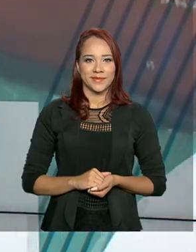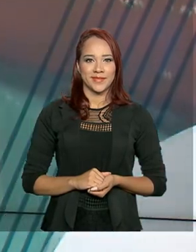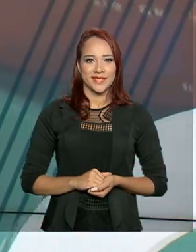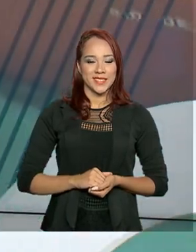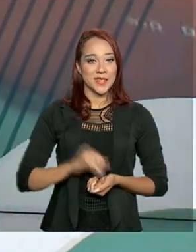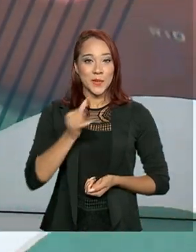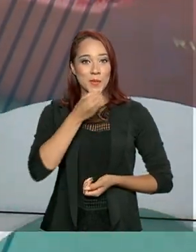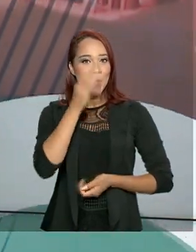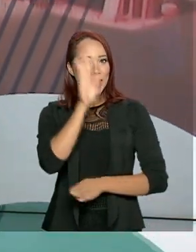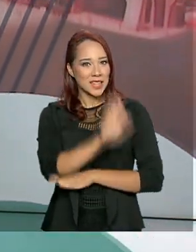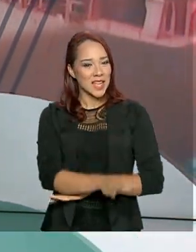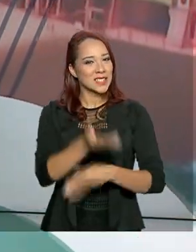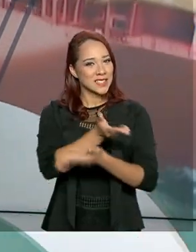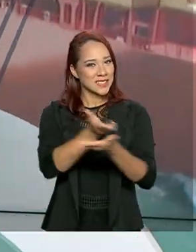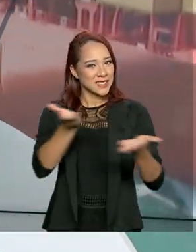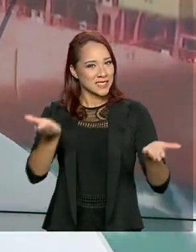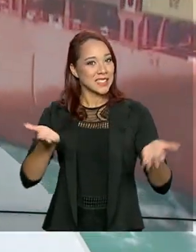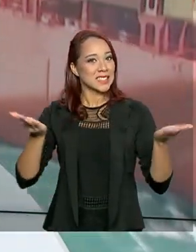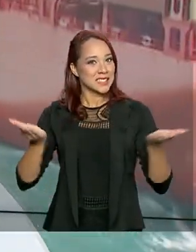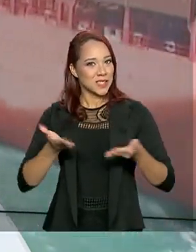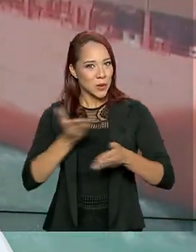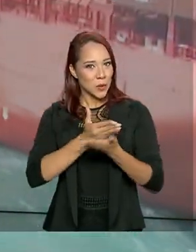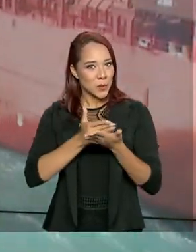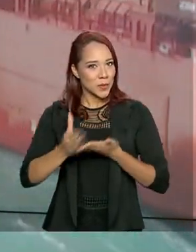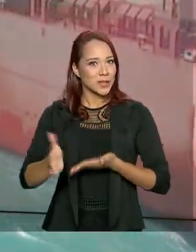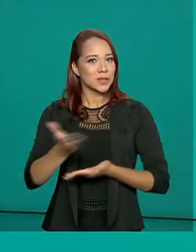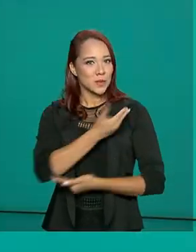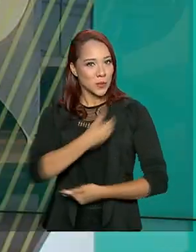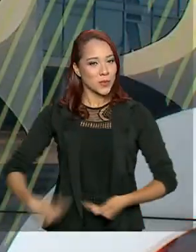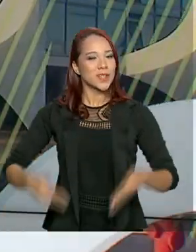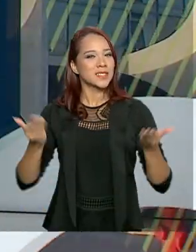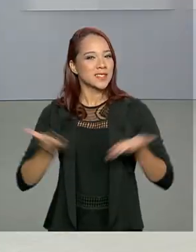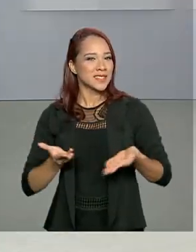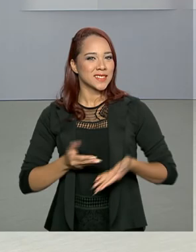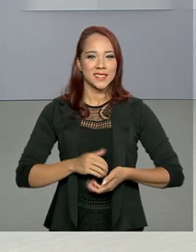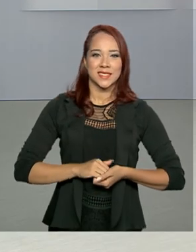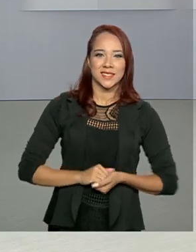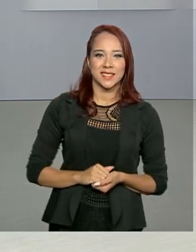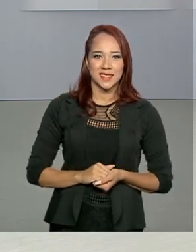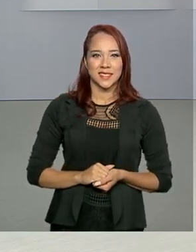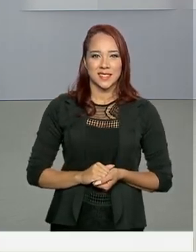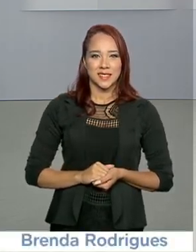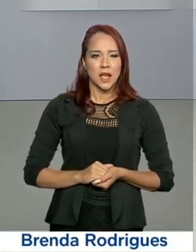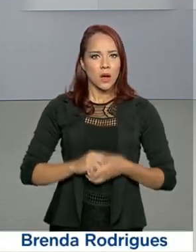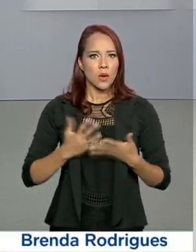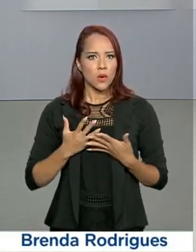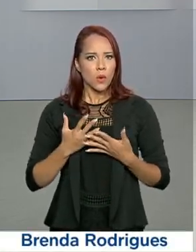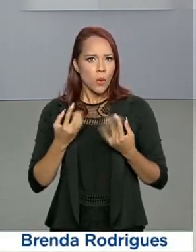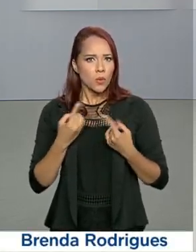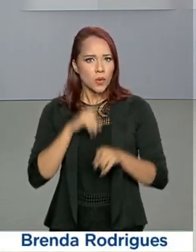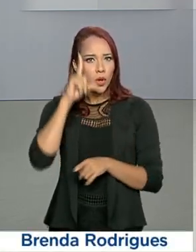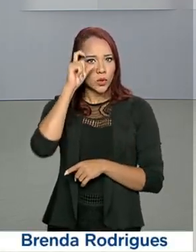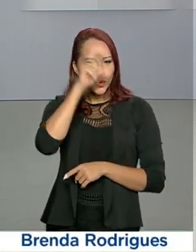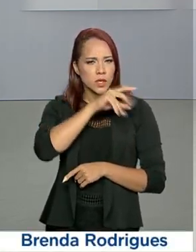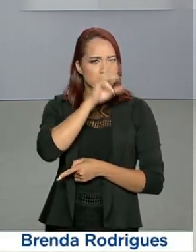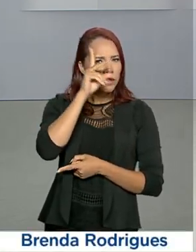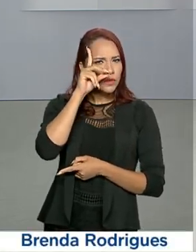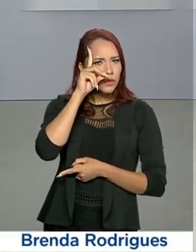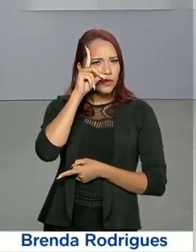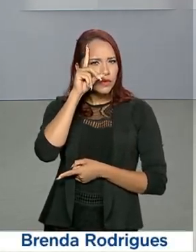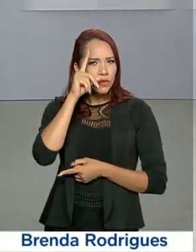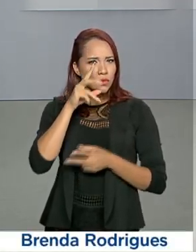Boa tarde pra você, já estamos no ar com mais um governo agora. O combate a doenças raras ganhou um